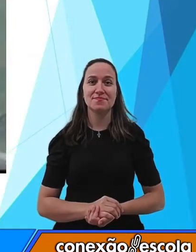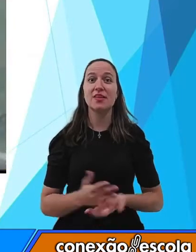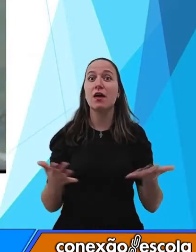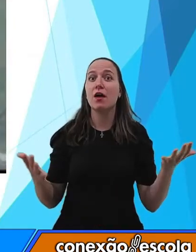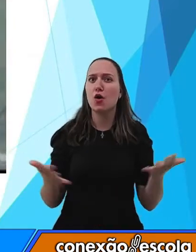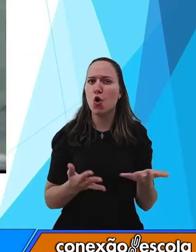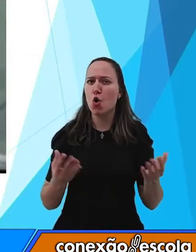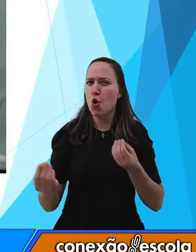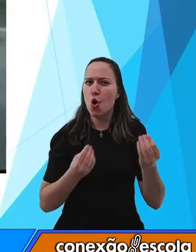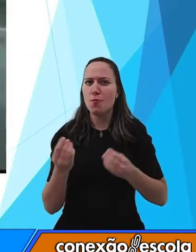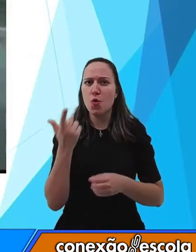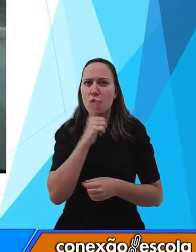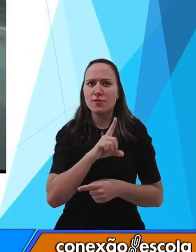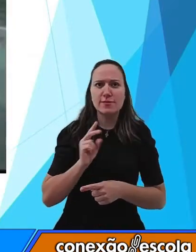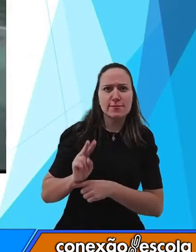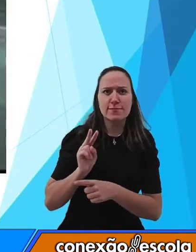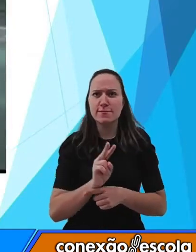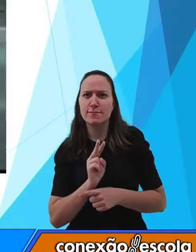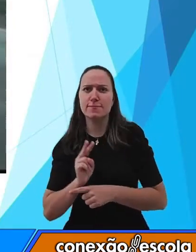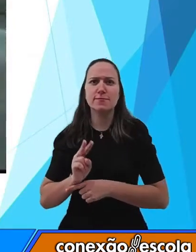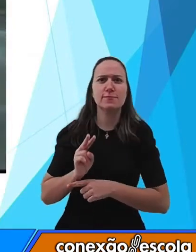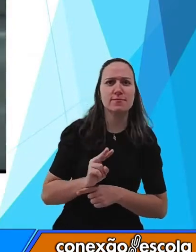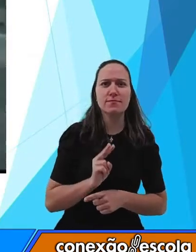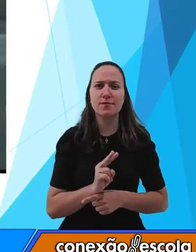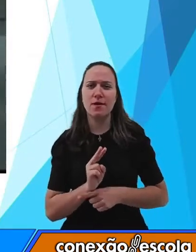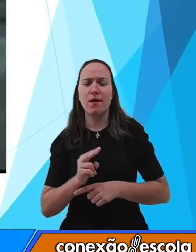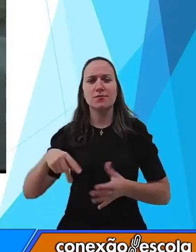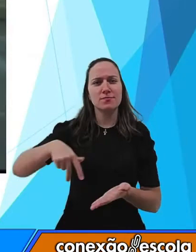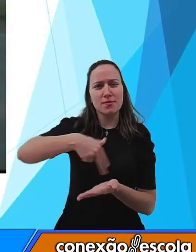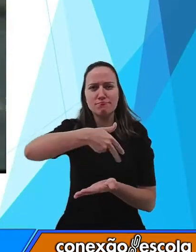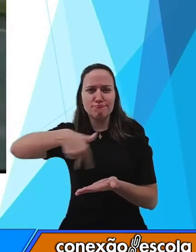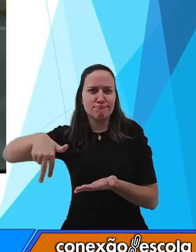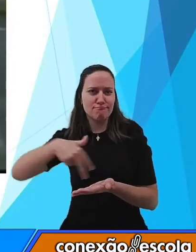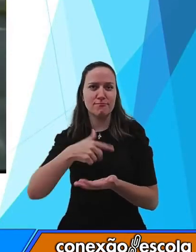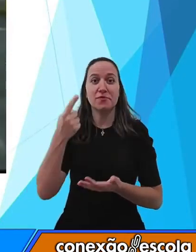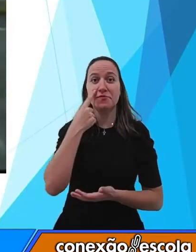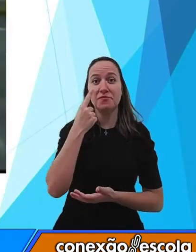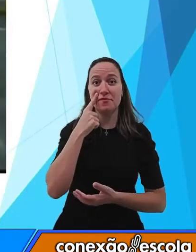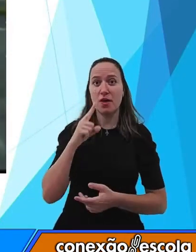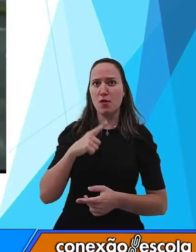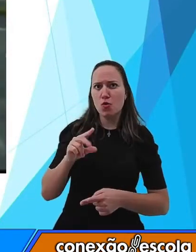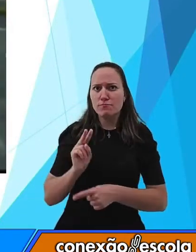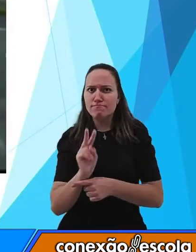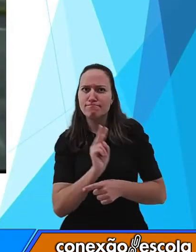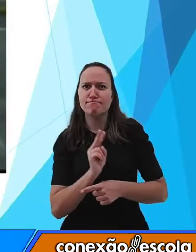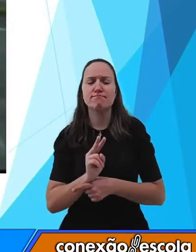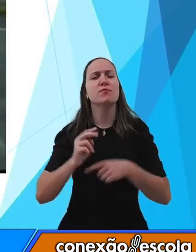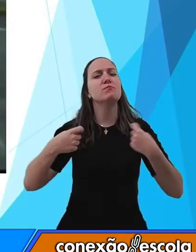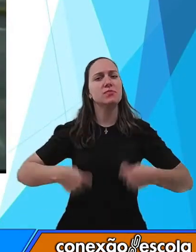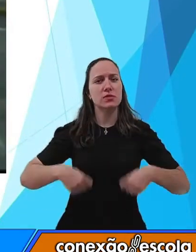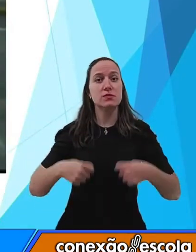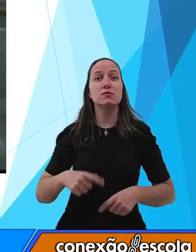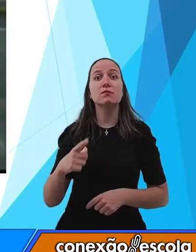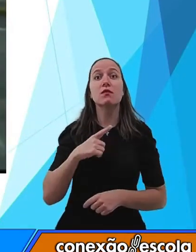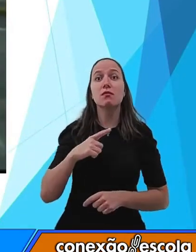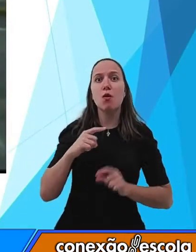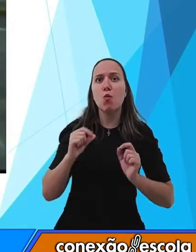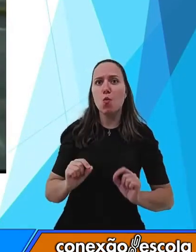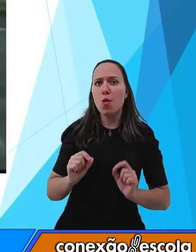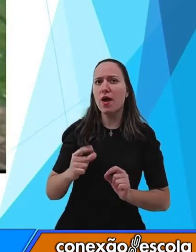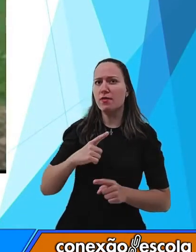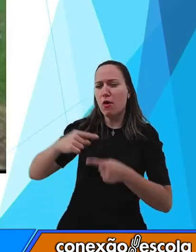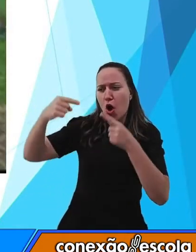Agora, a posição de defesa e o deslocamento. A defesa deve ficar sempre entre o adversário e a